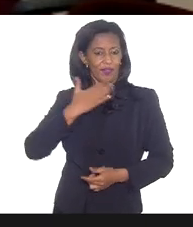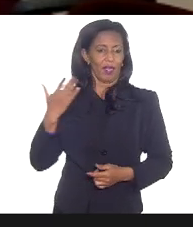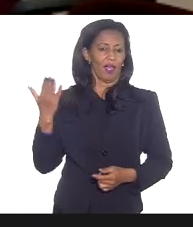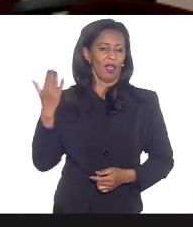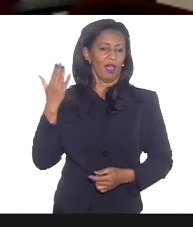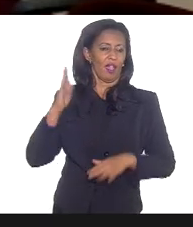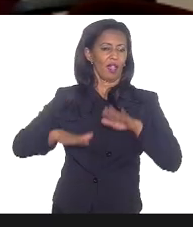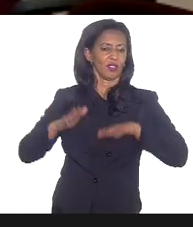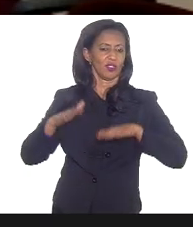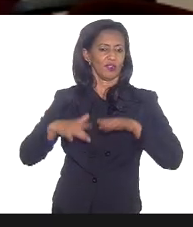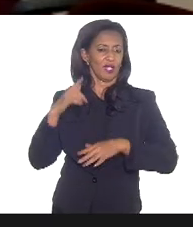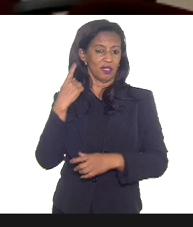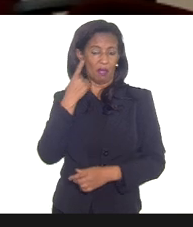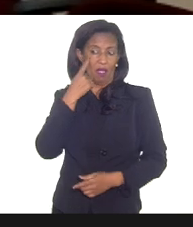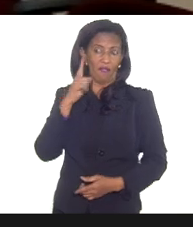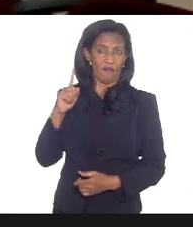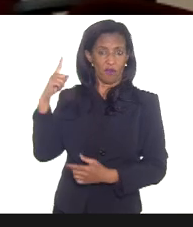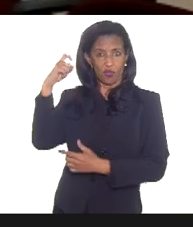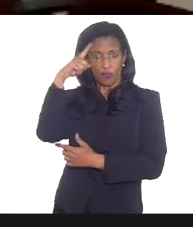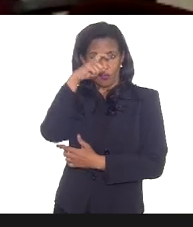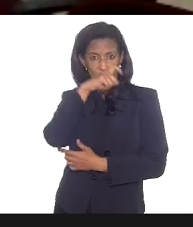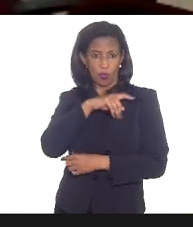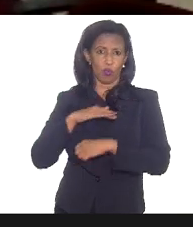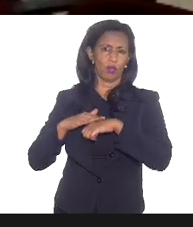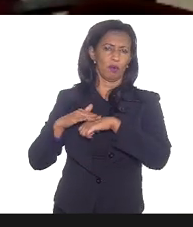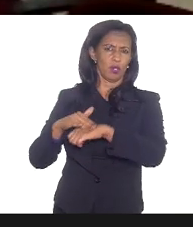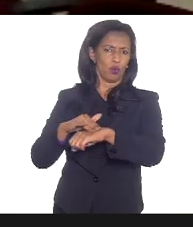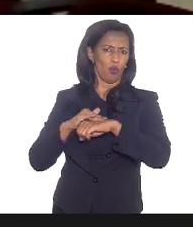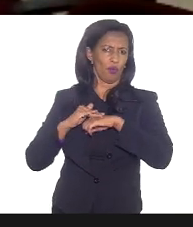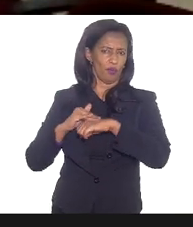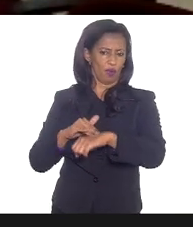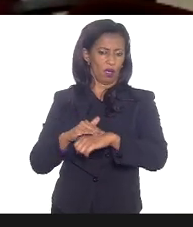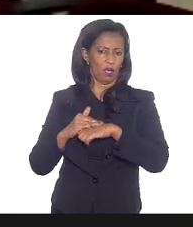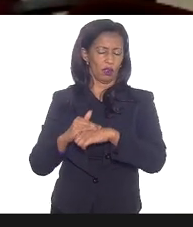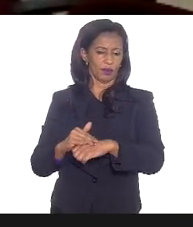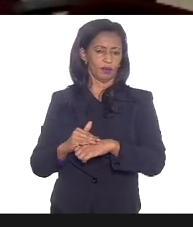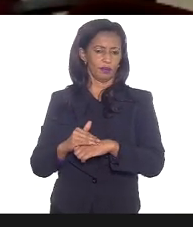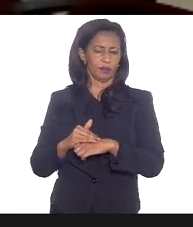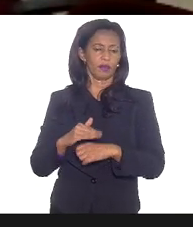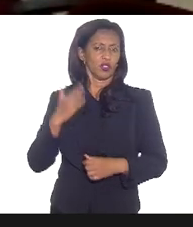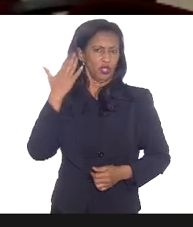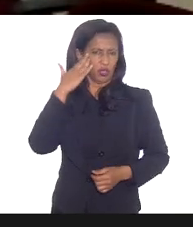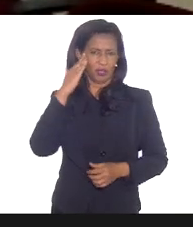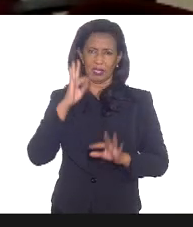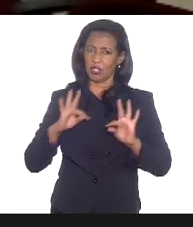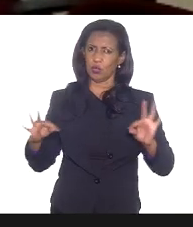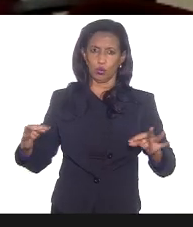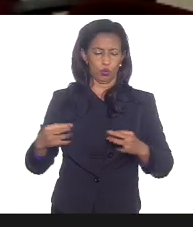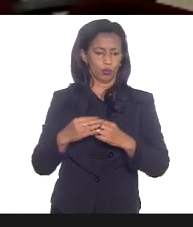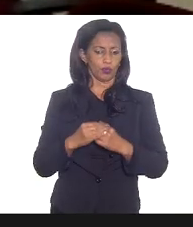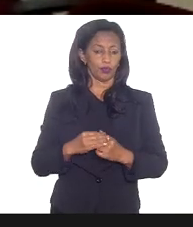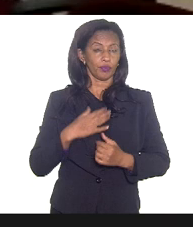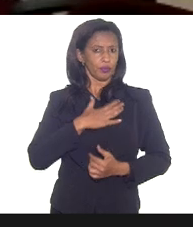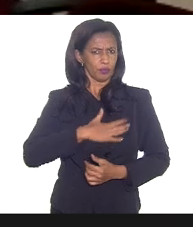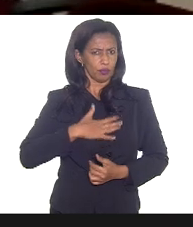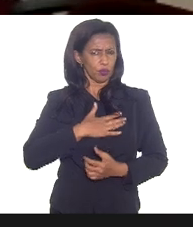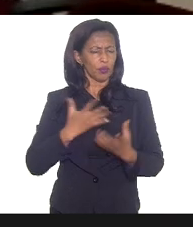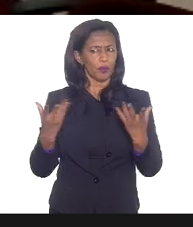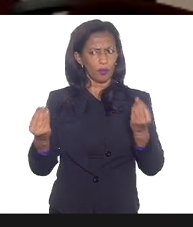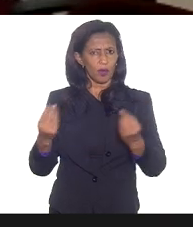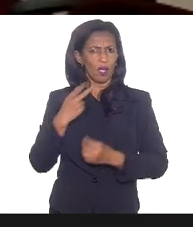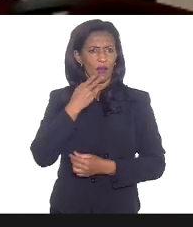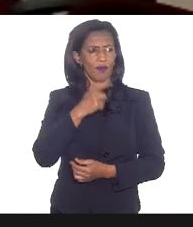dificulta essa conversa, esse movimento, a gente entende tudo isso, né? Mas eu gostei muito da